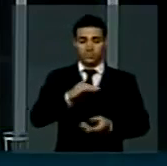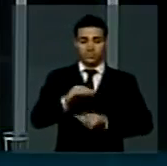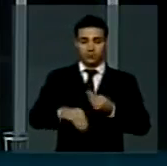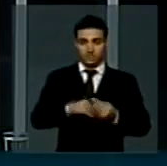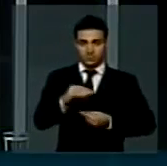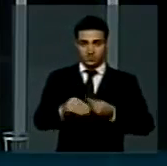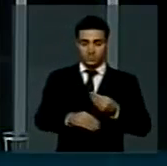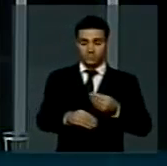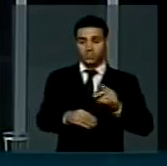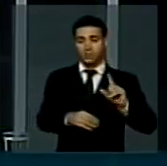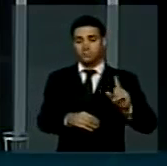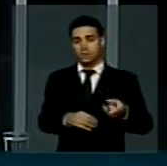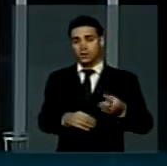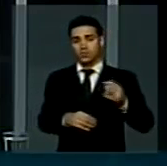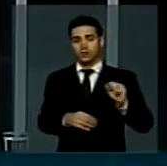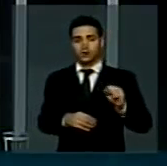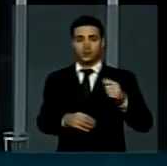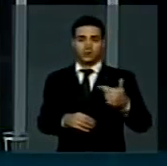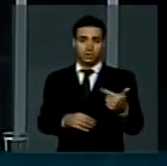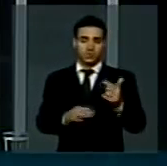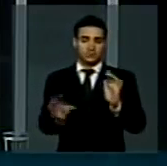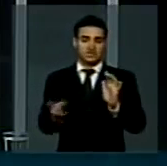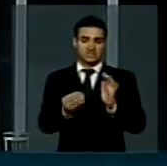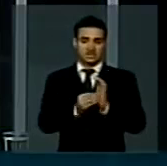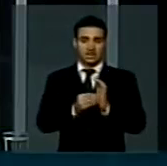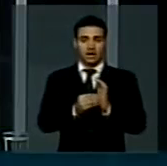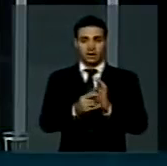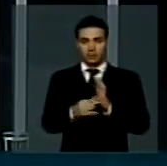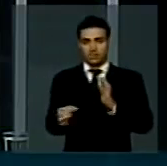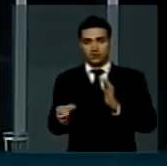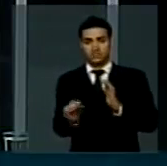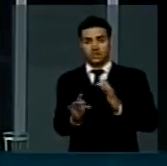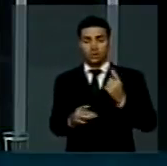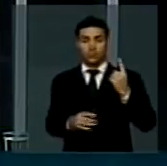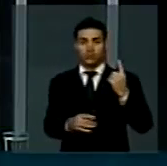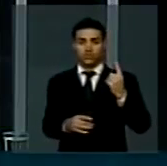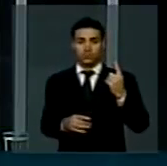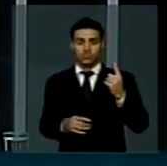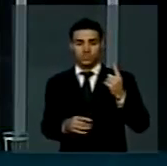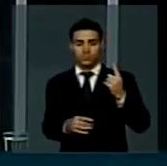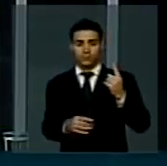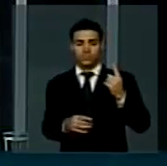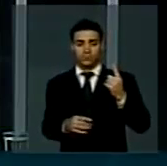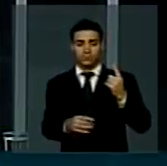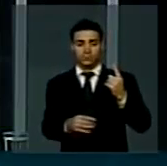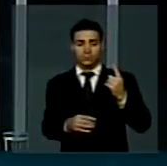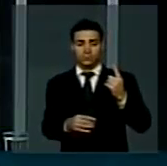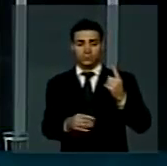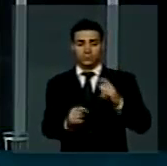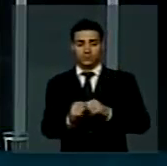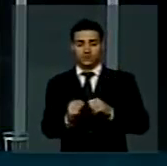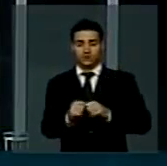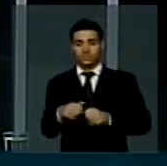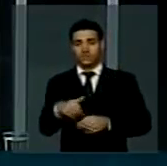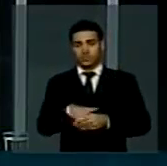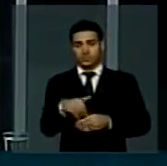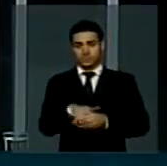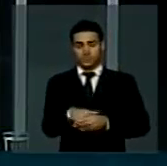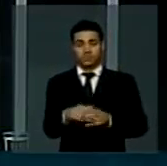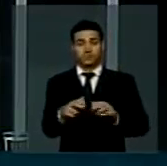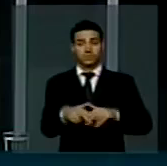dos 1.082 destaques apresentados, apenas um chegou a ser aí a votação. E aqui